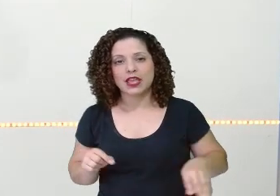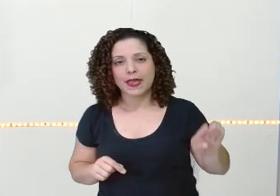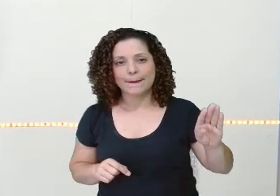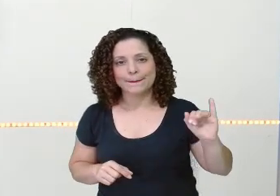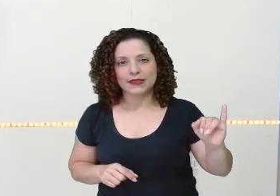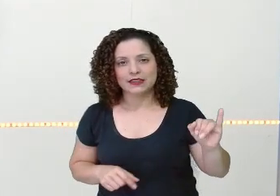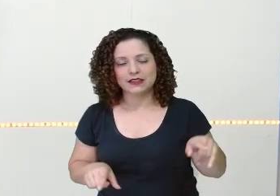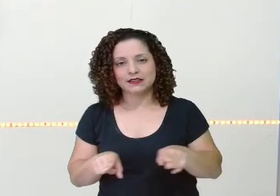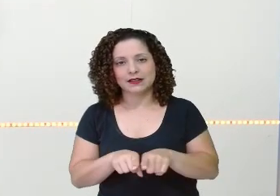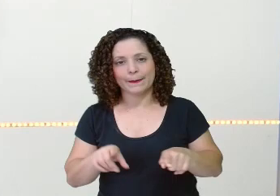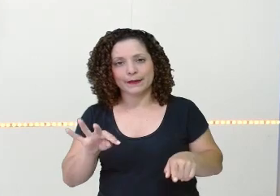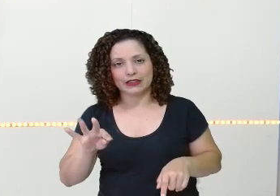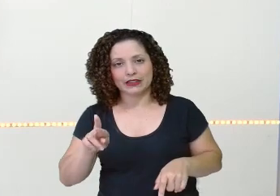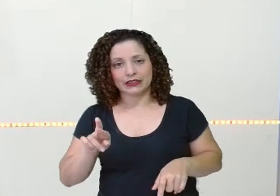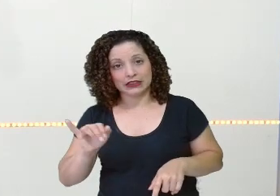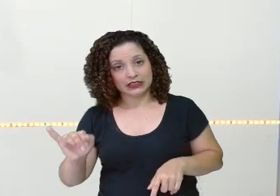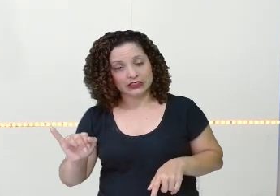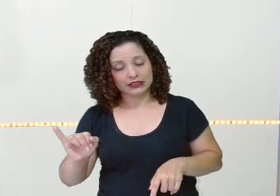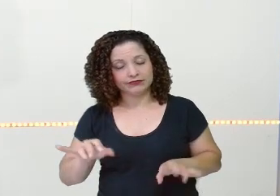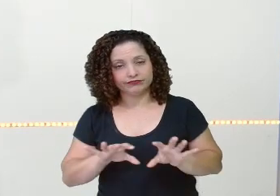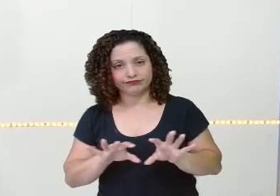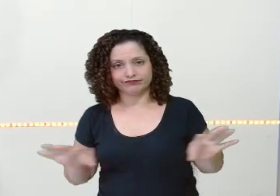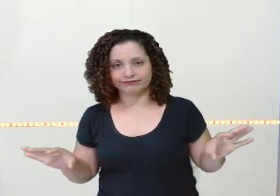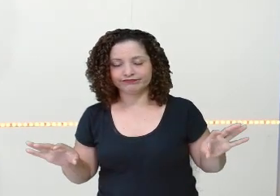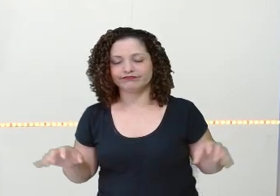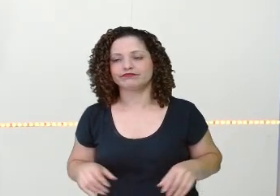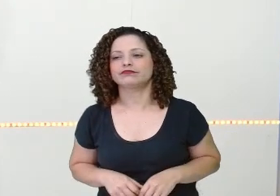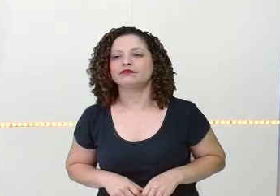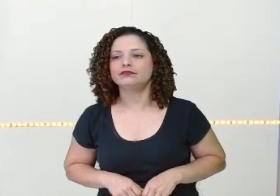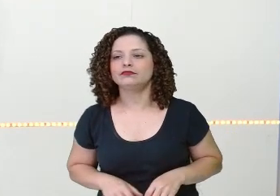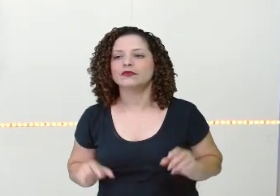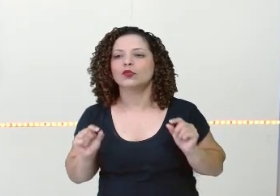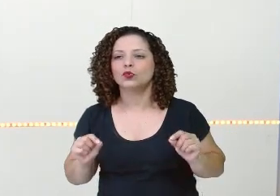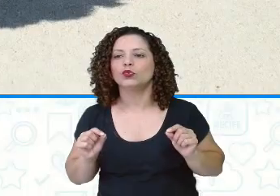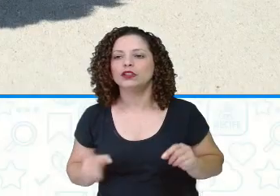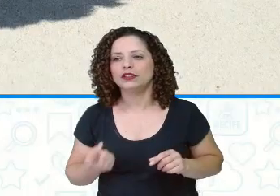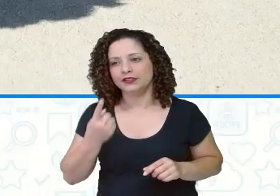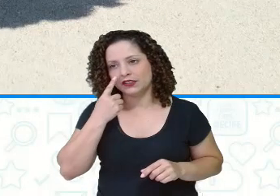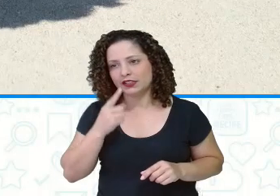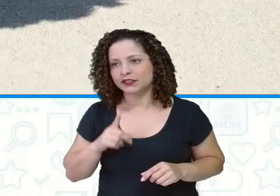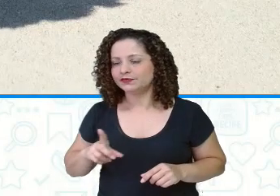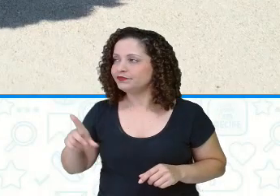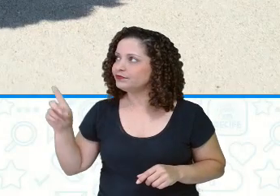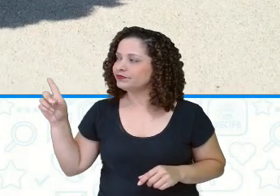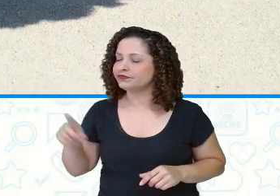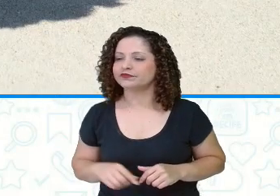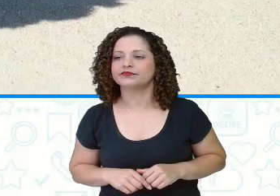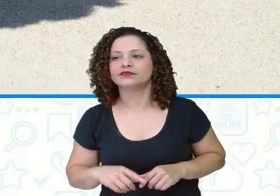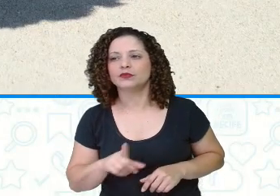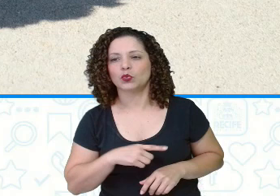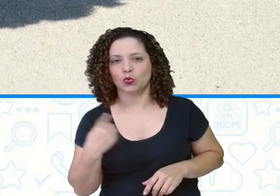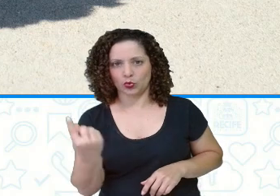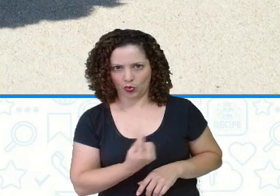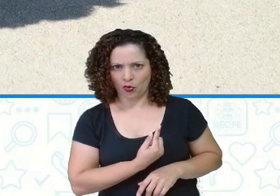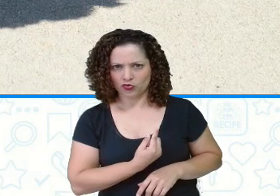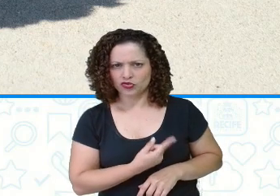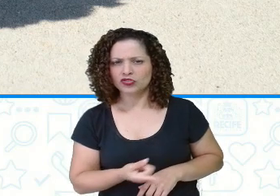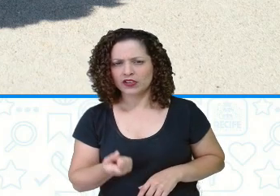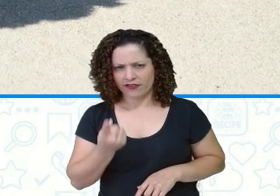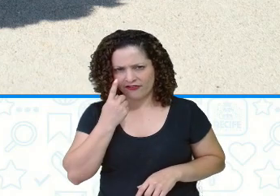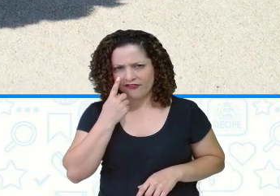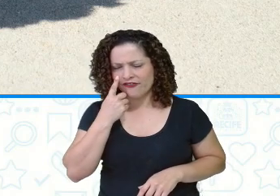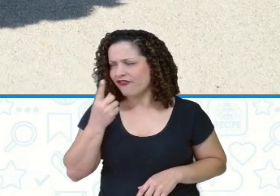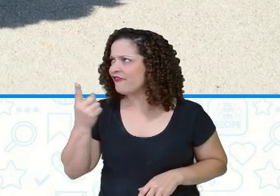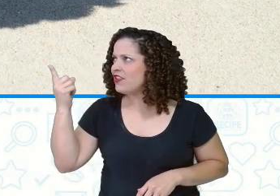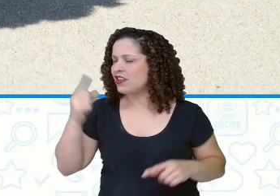e o que é tridimensional em matemática. Olha o que está sendo digitado aí agora, vê só. Nós só podemos ver a altura, largura